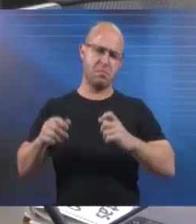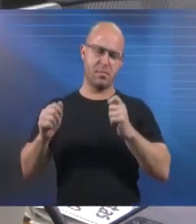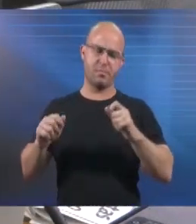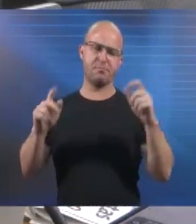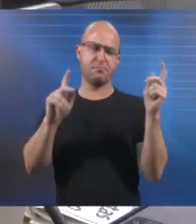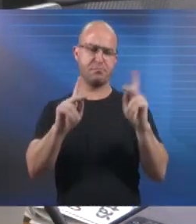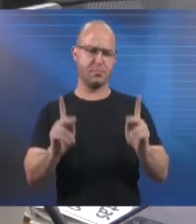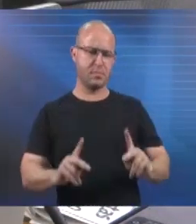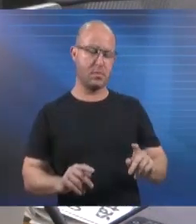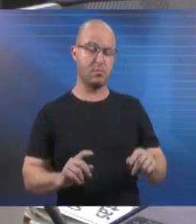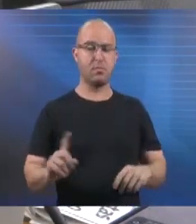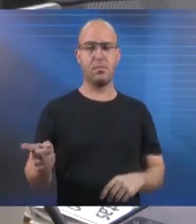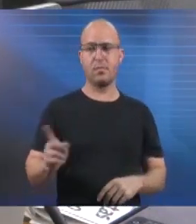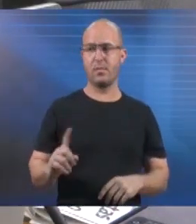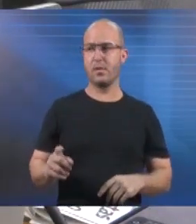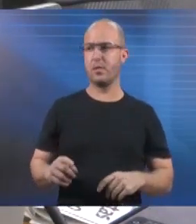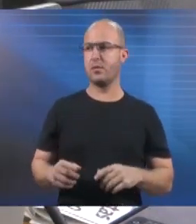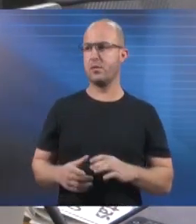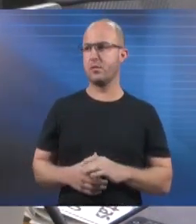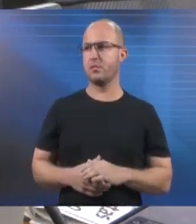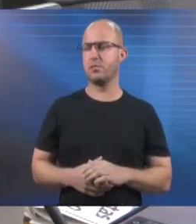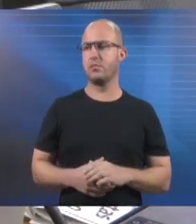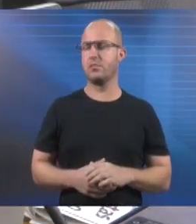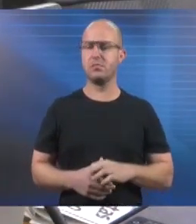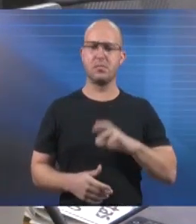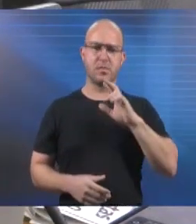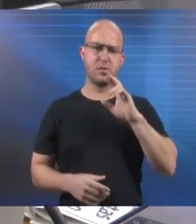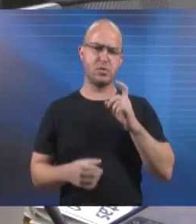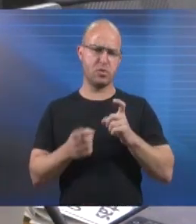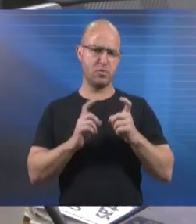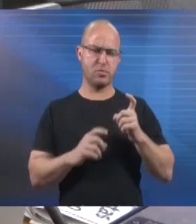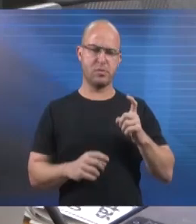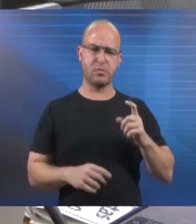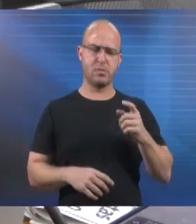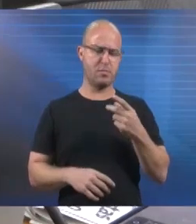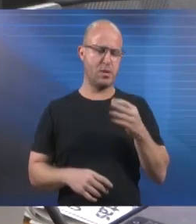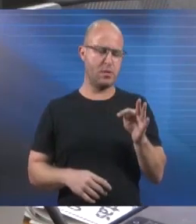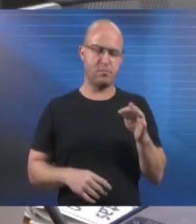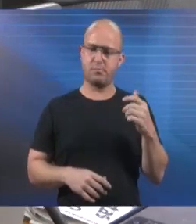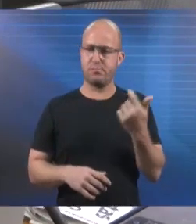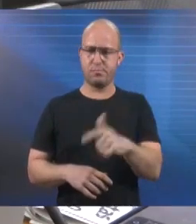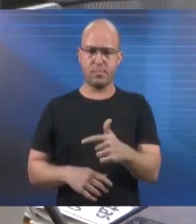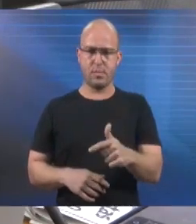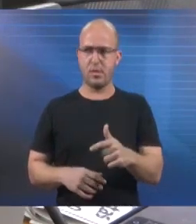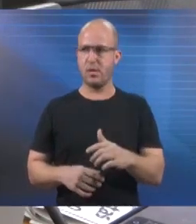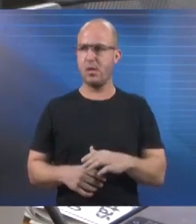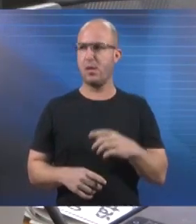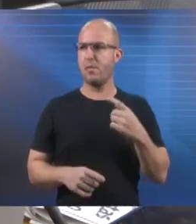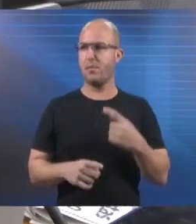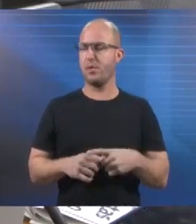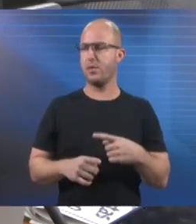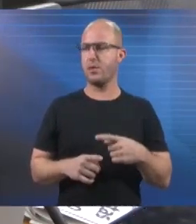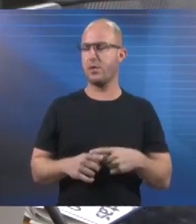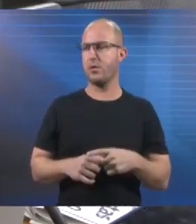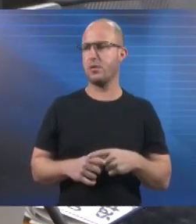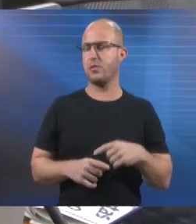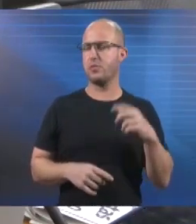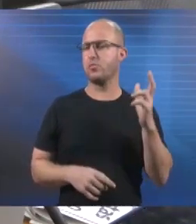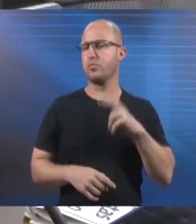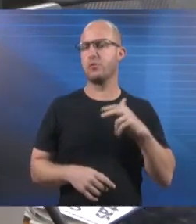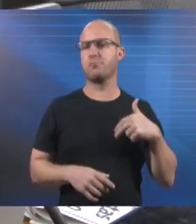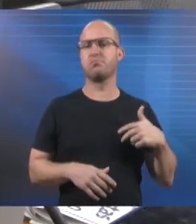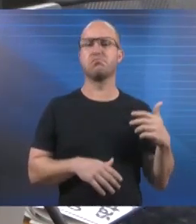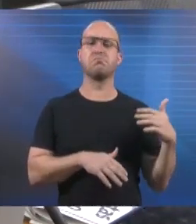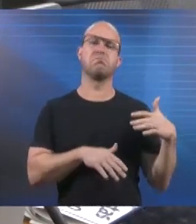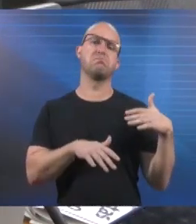pacífica ou não eu não tenho a menor condição de discutir com o PT porque eu nunca fui a uma